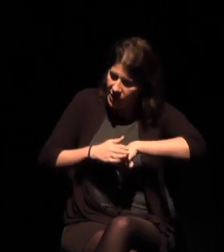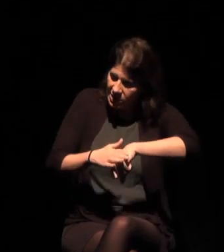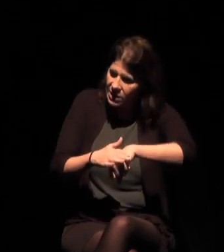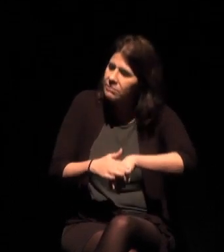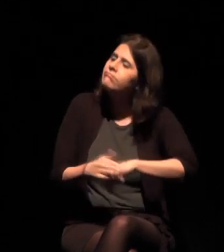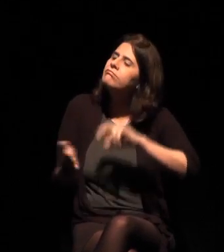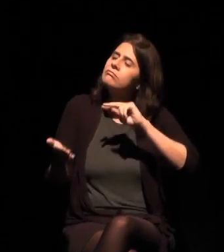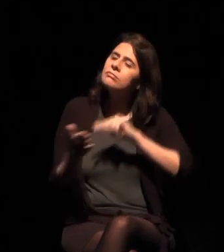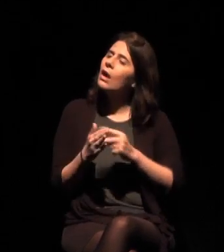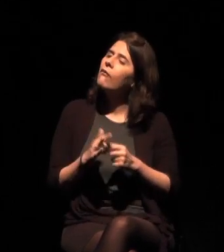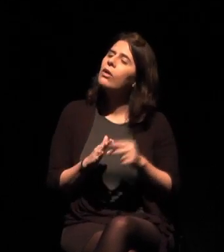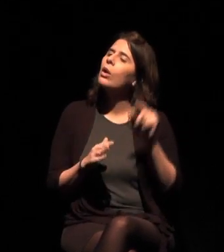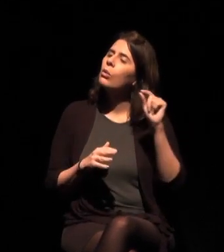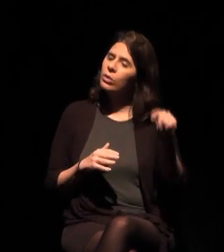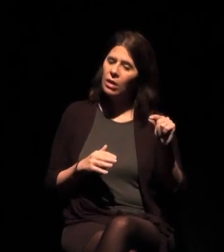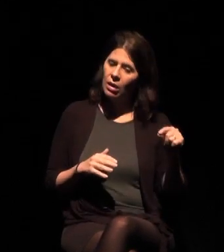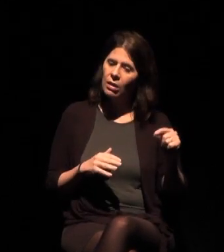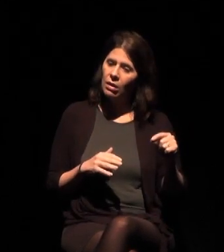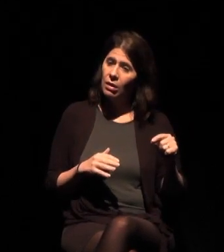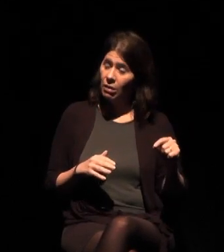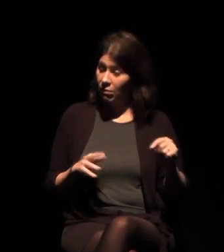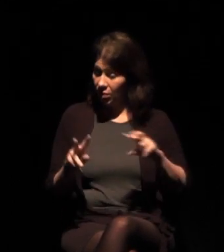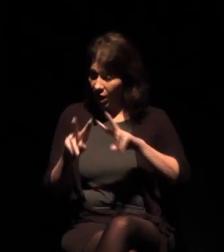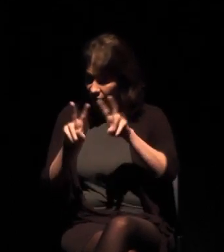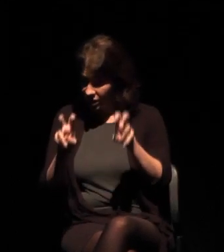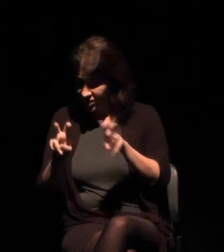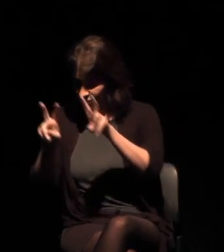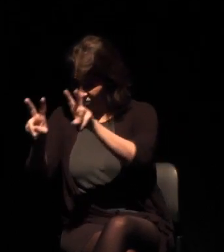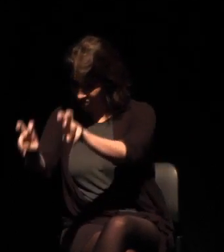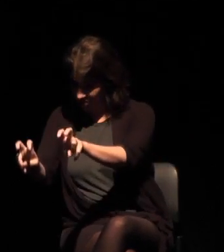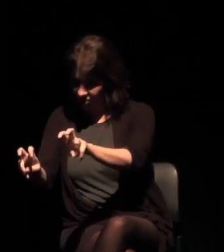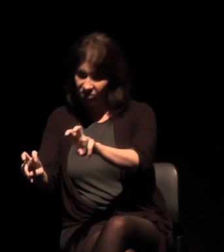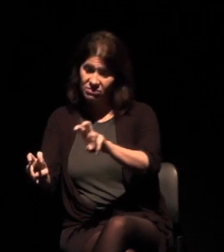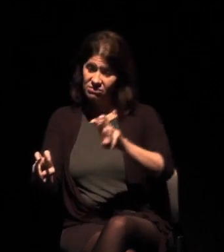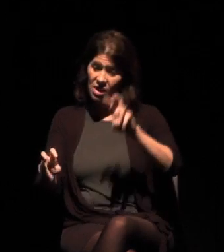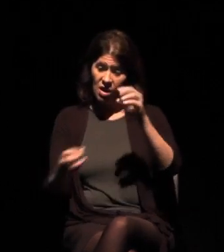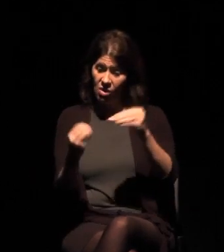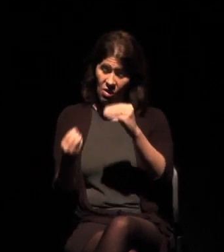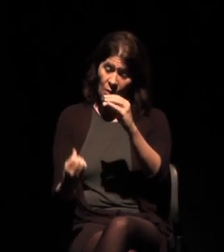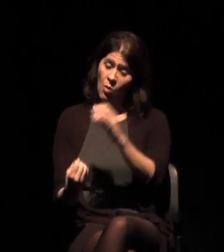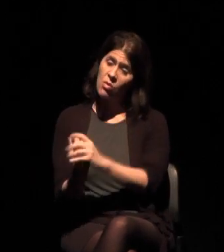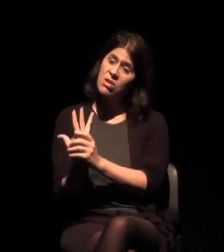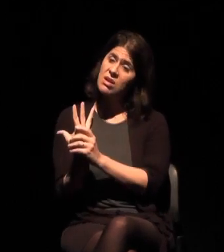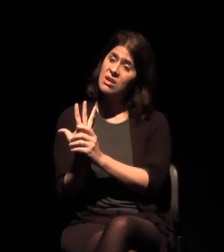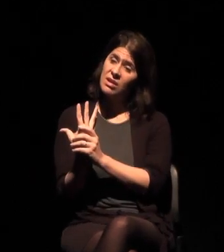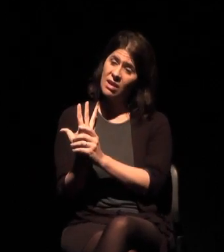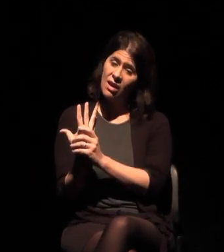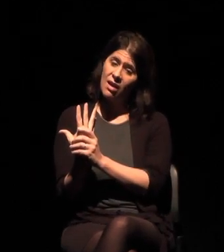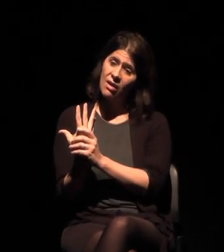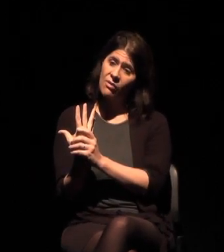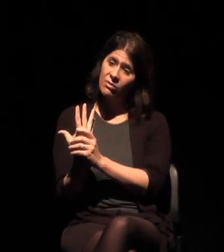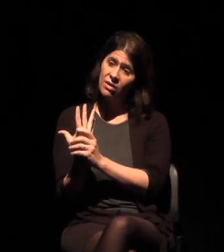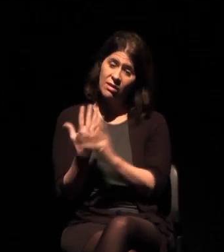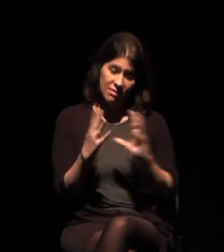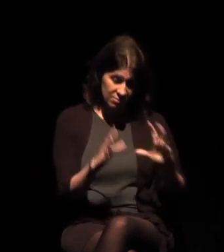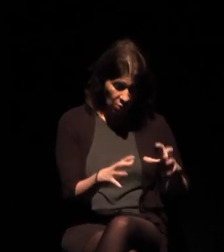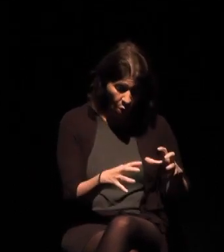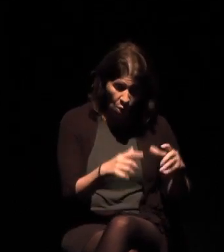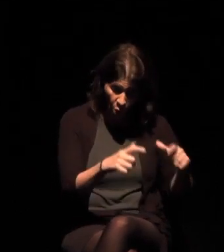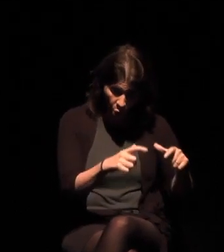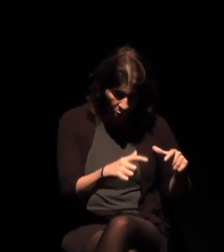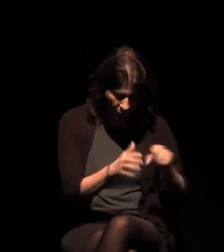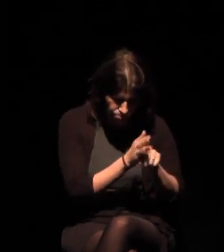para algumas das questões que estão ligadas à criação de grandes bolhas de incubadoras de